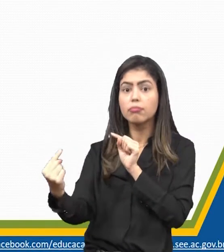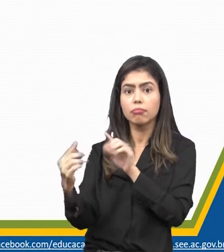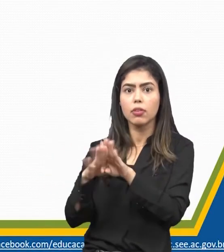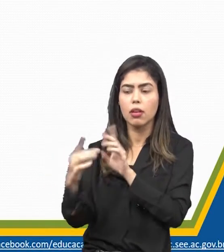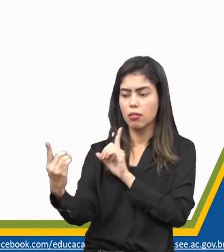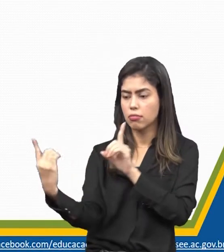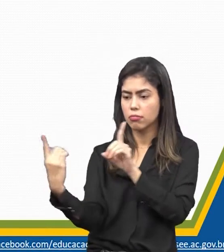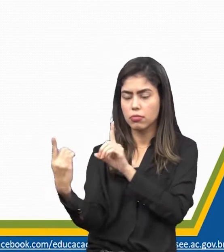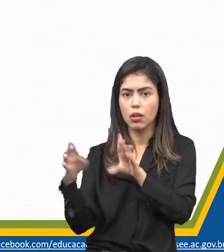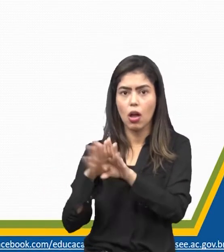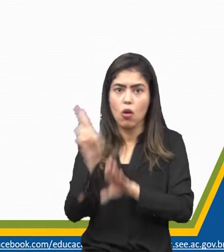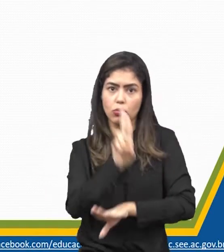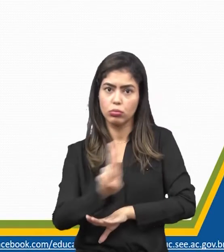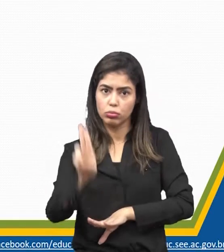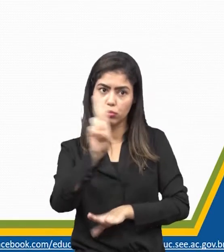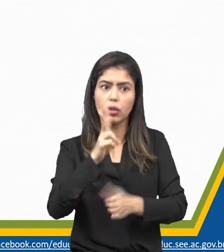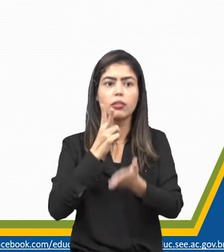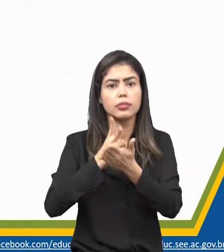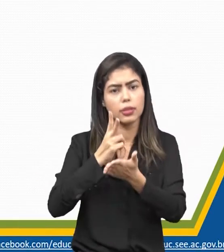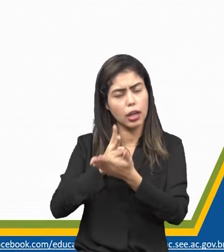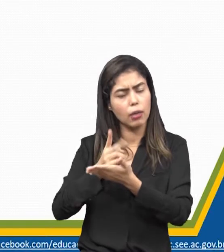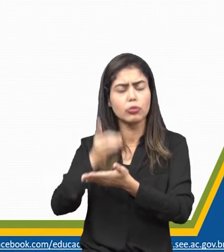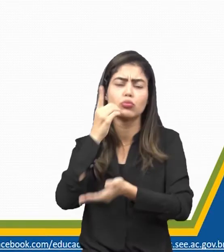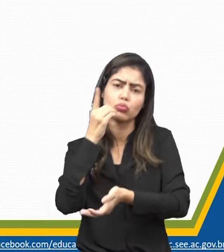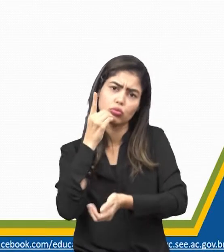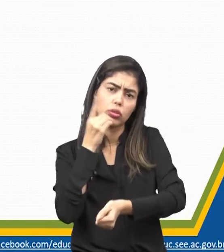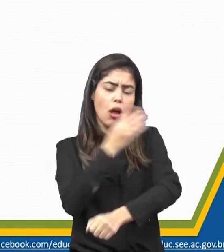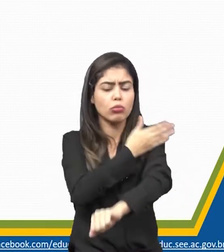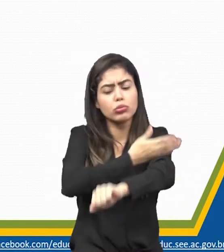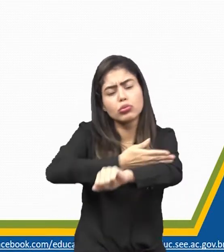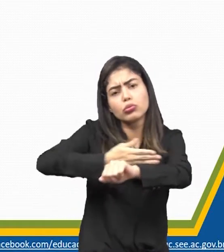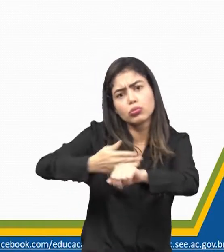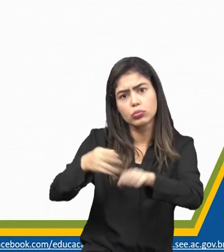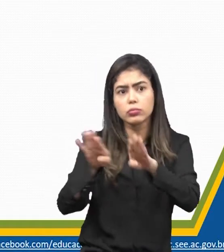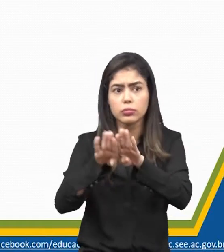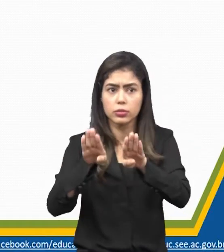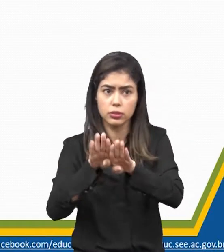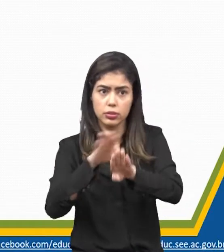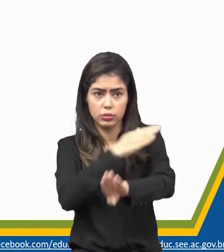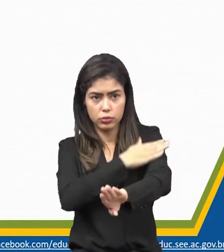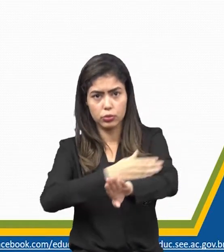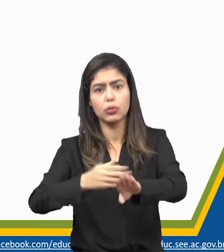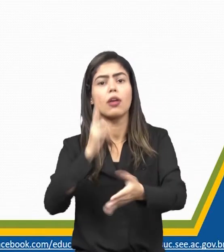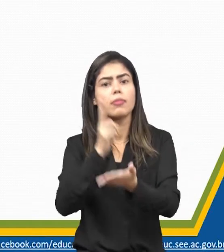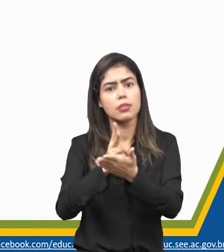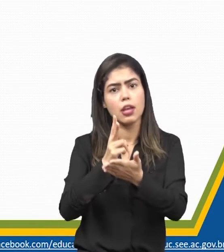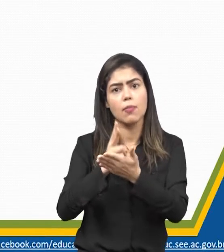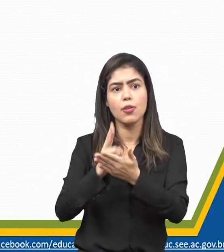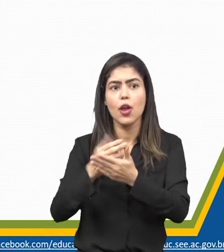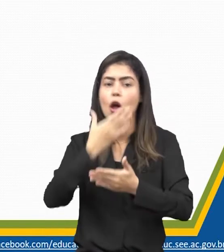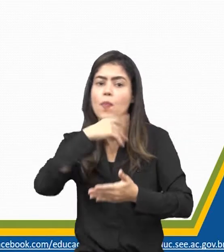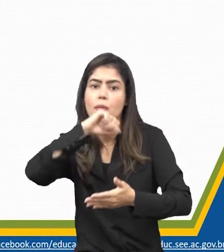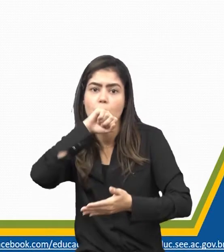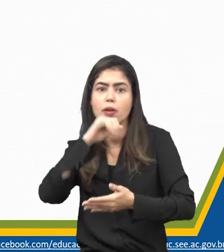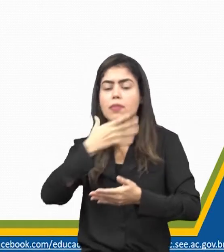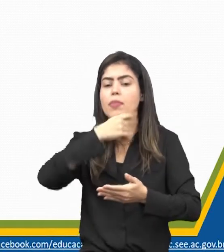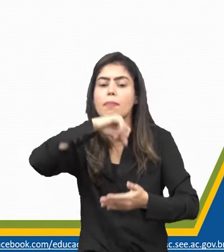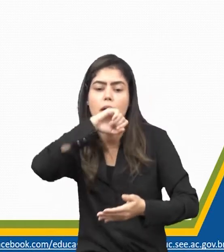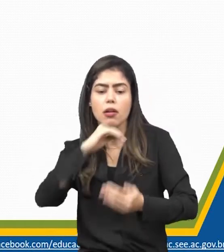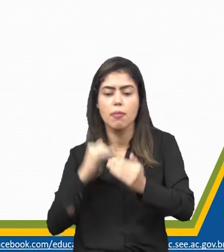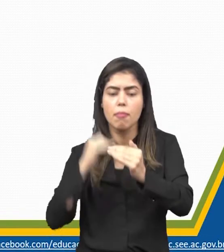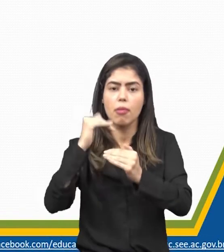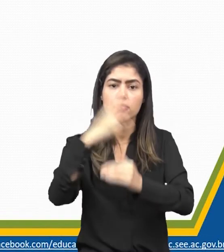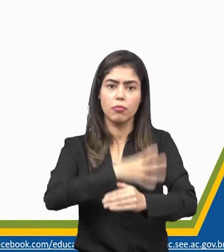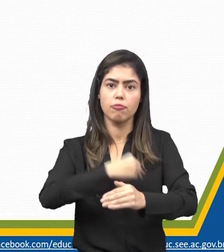do uso cotidiano daquilo que a gente faz no dia a dia, dos costumes, né? É hereditário, passa também de pai